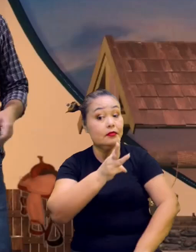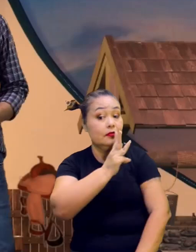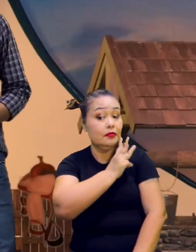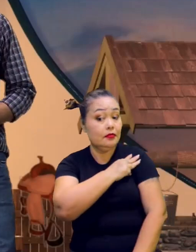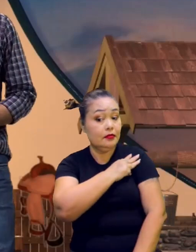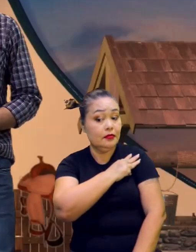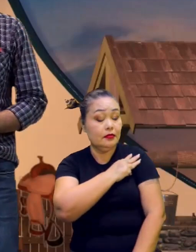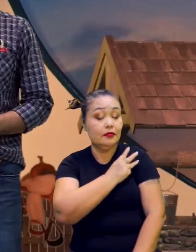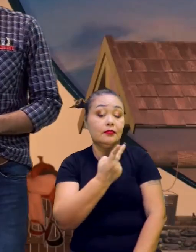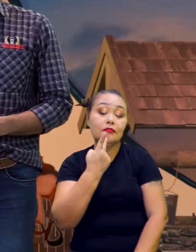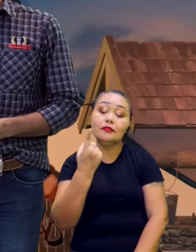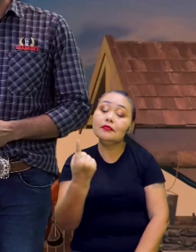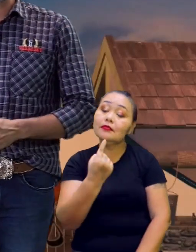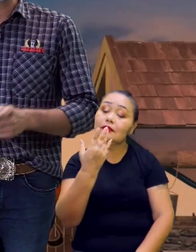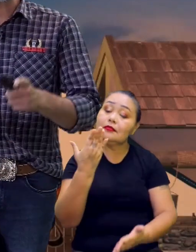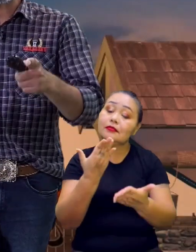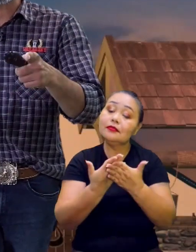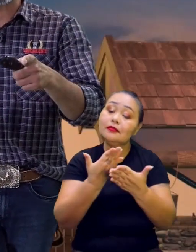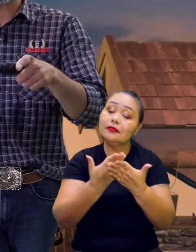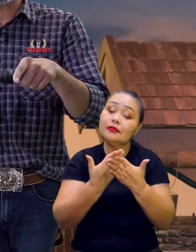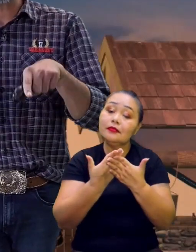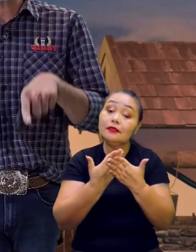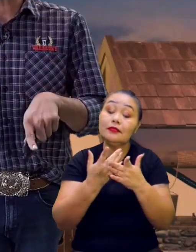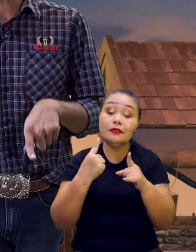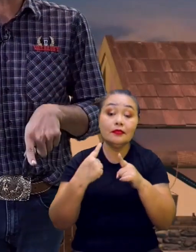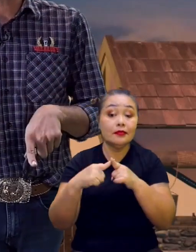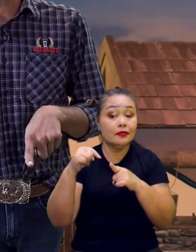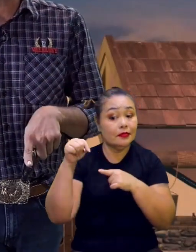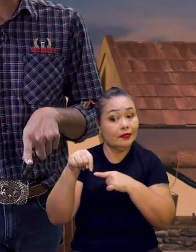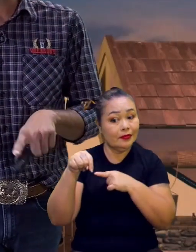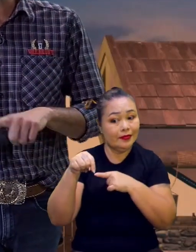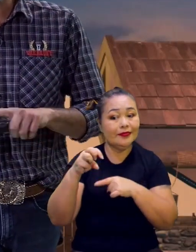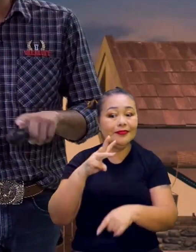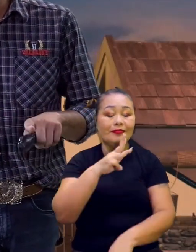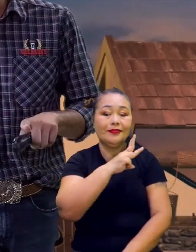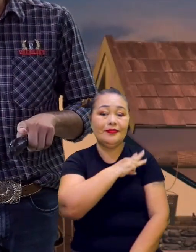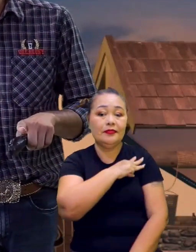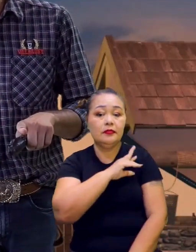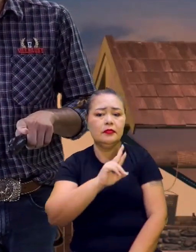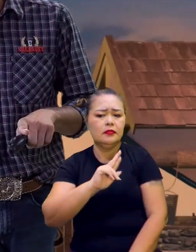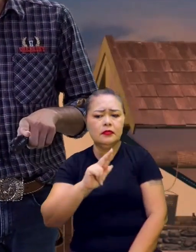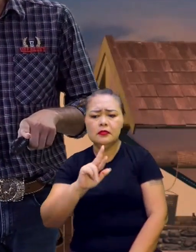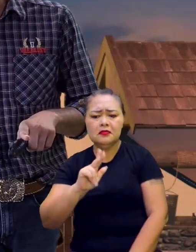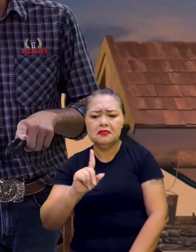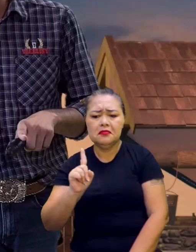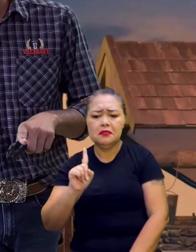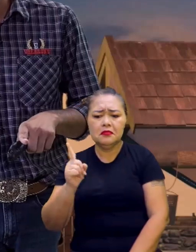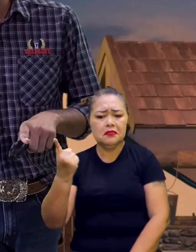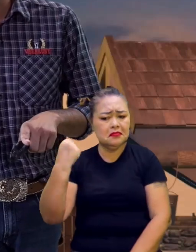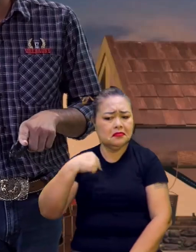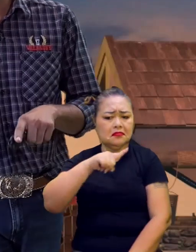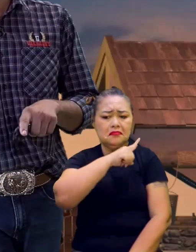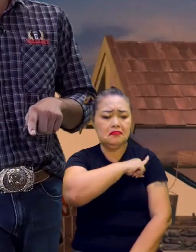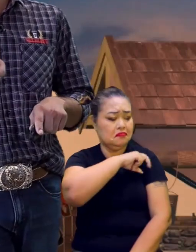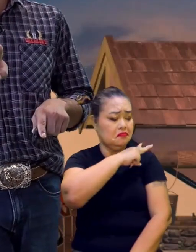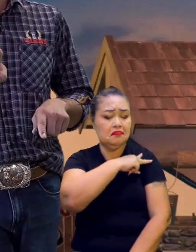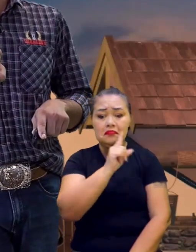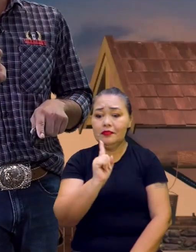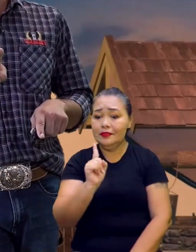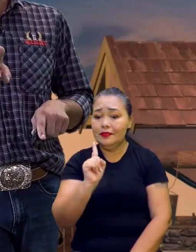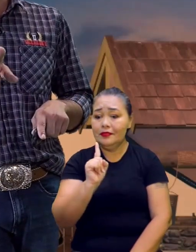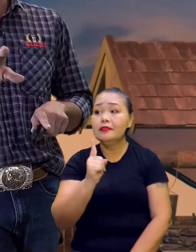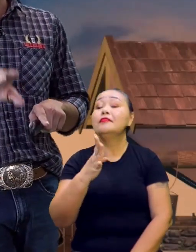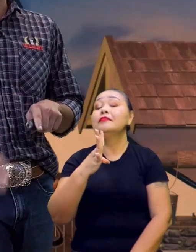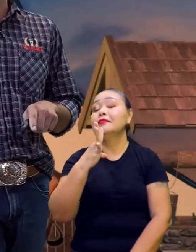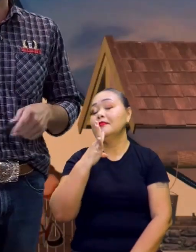nosso primeiro dia, nossa primeira aula, mas lembrando que no terceiro ano não é muito diferente lá do primeiro e do segundo. Então você já